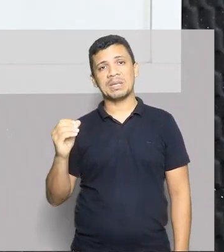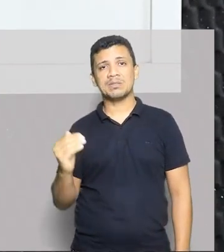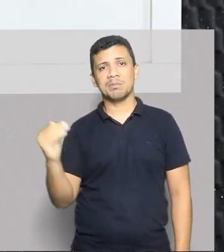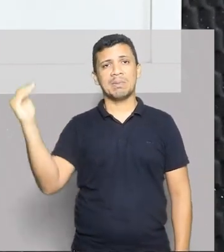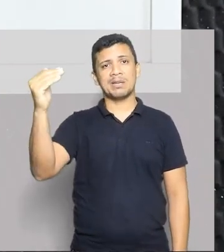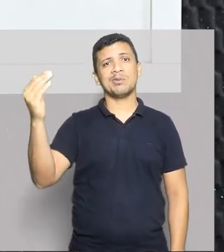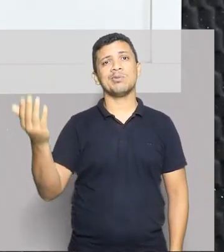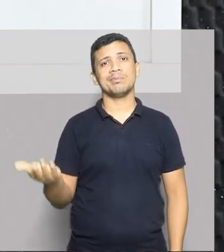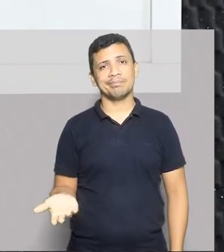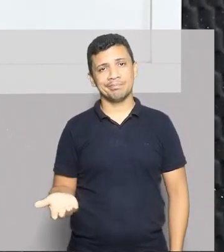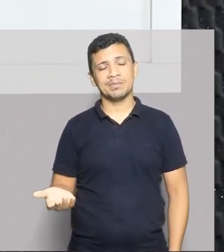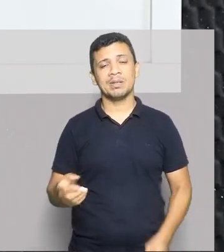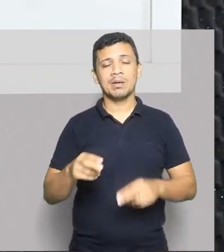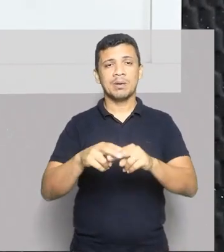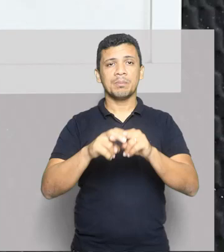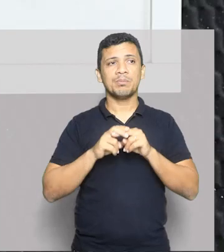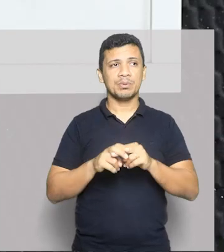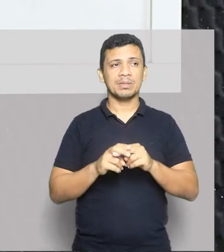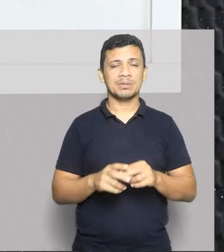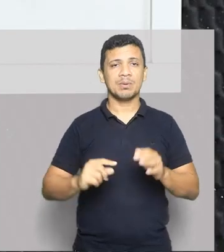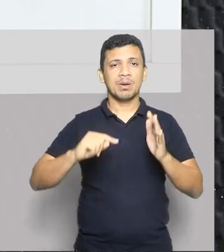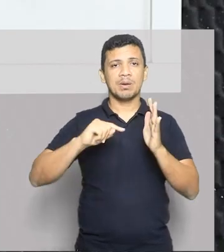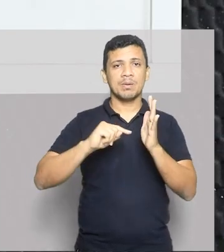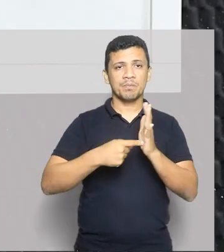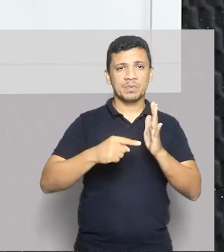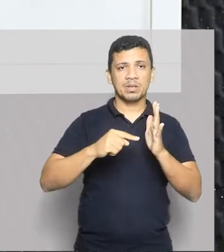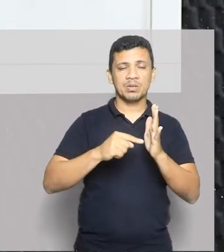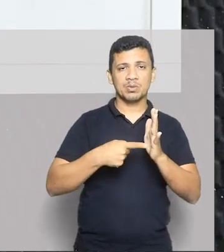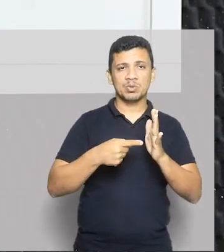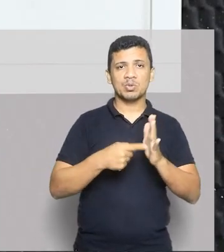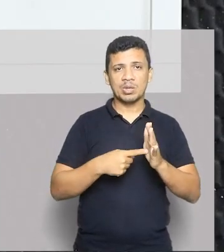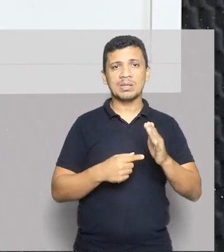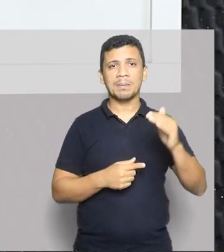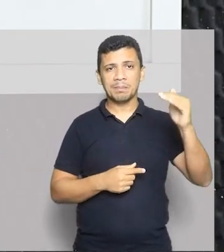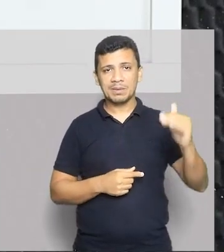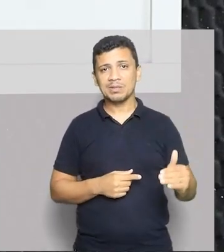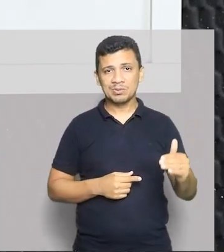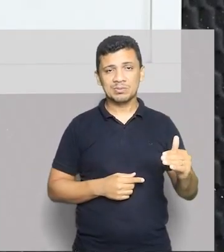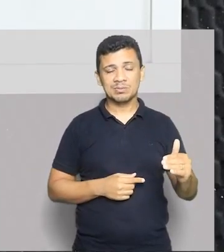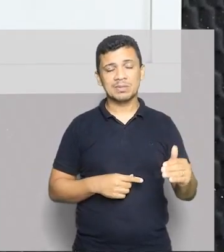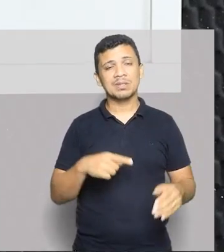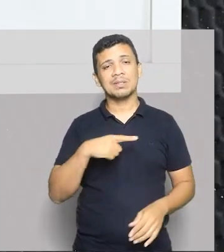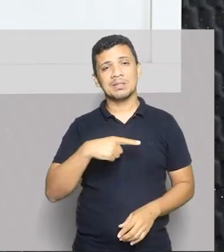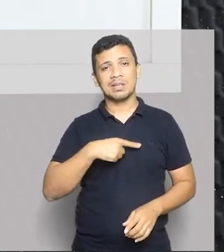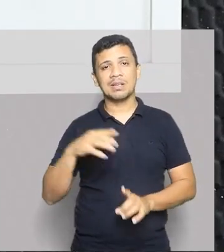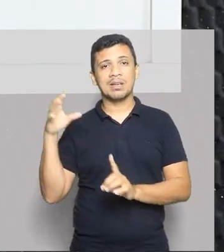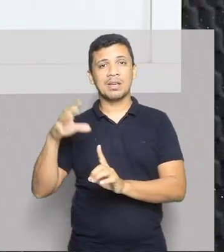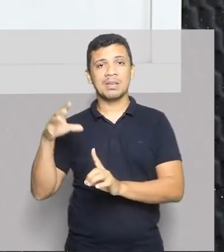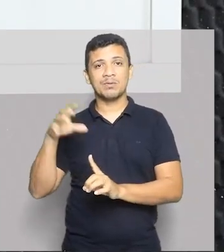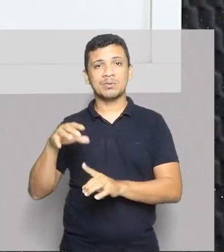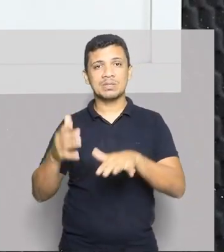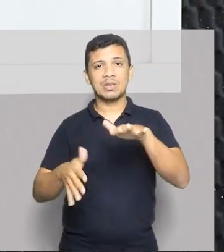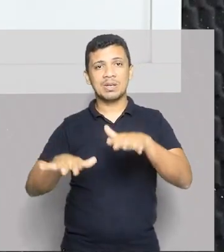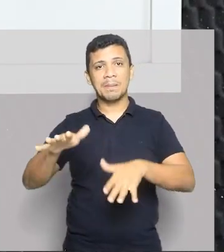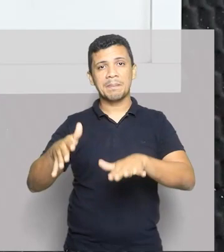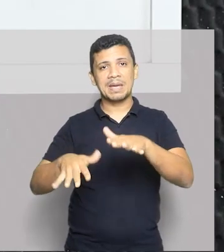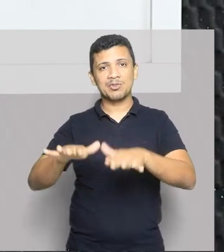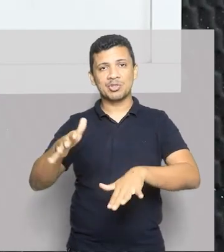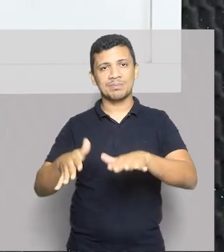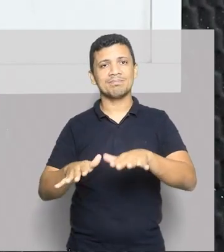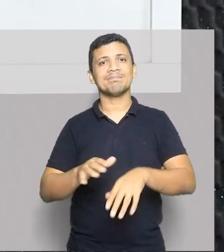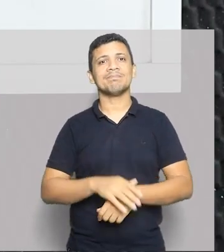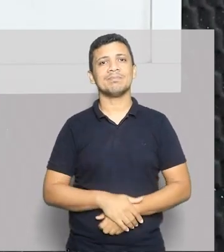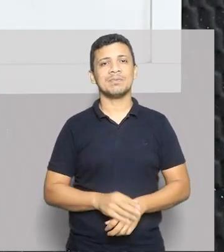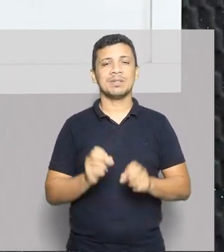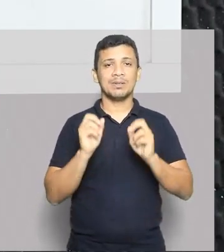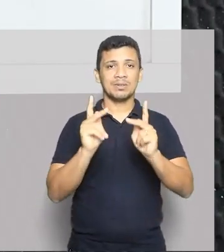maior. Então, a nota baixa na prova de peso maior influenciou na questão da média.